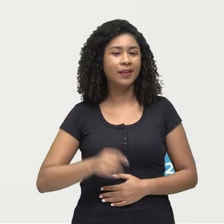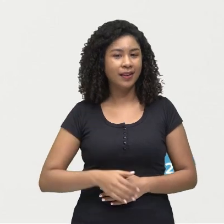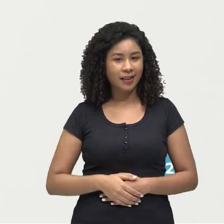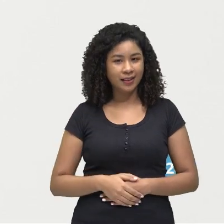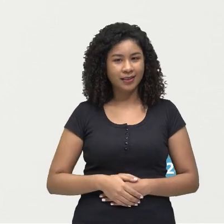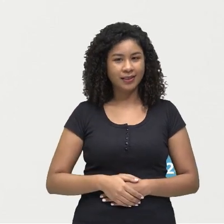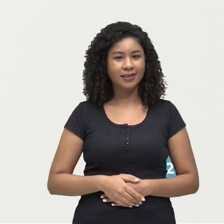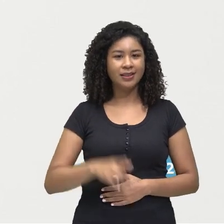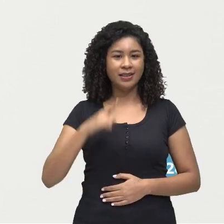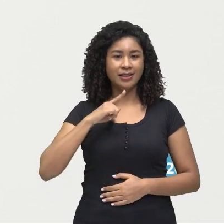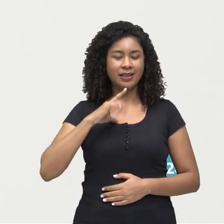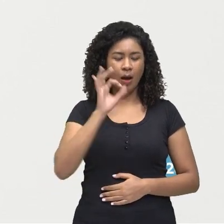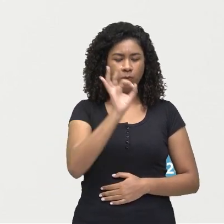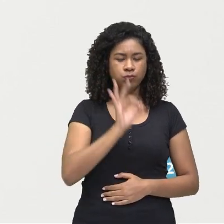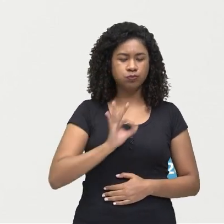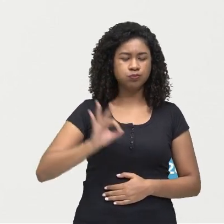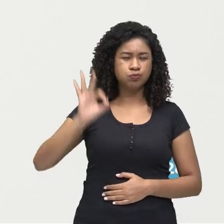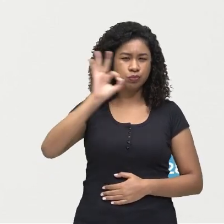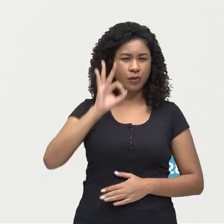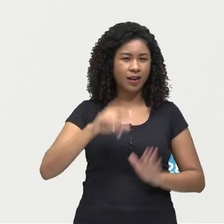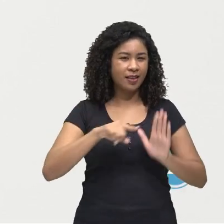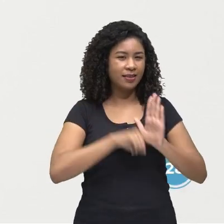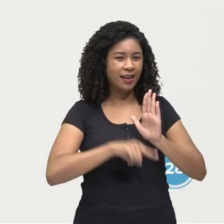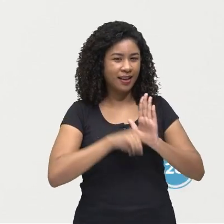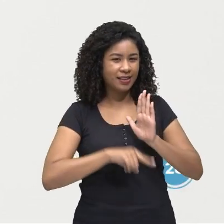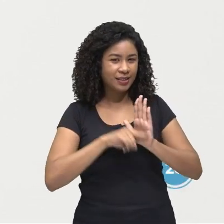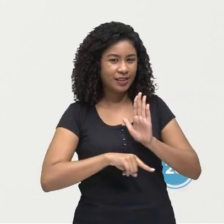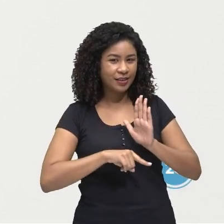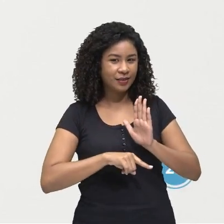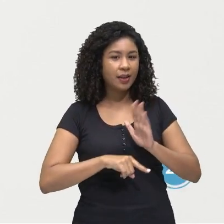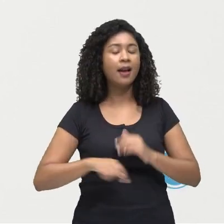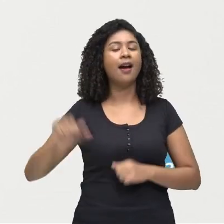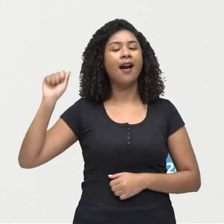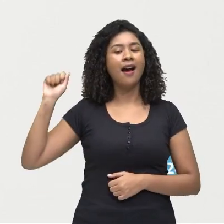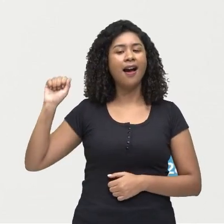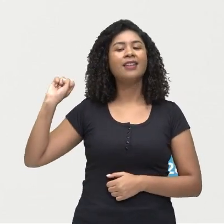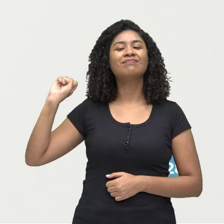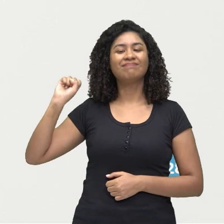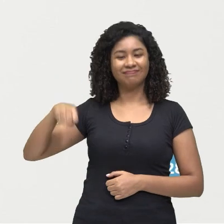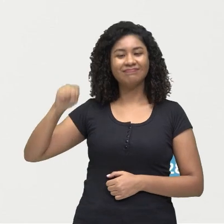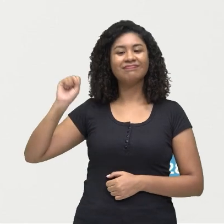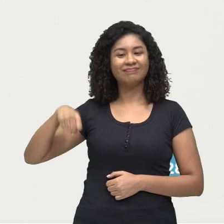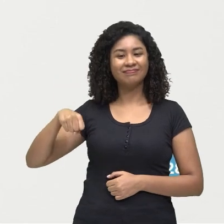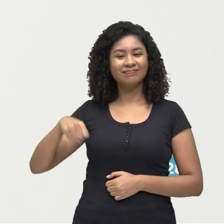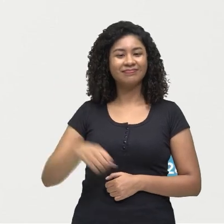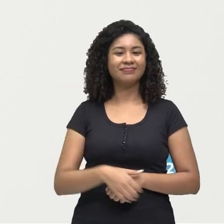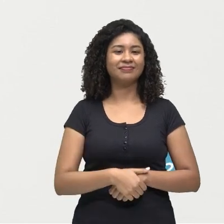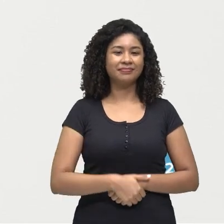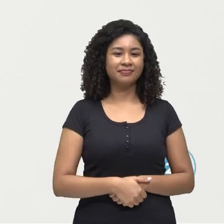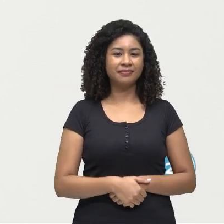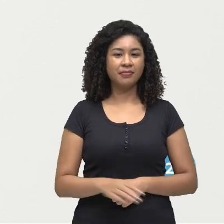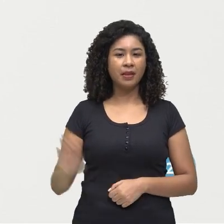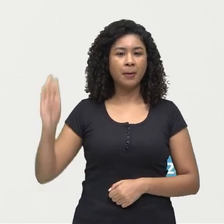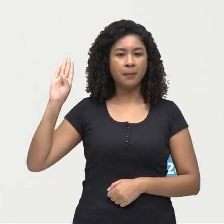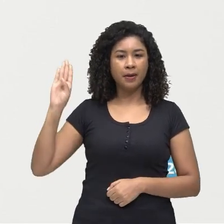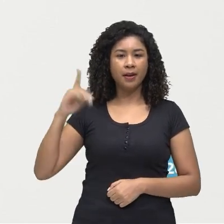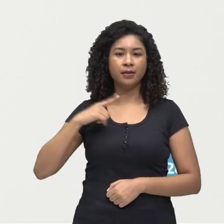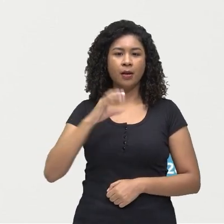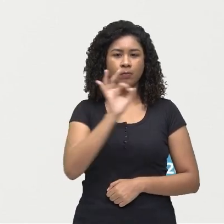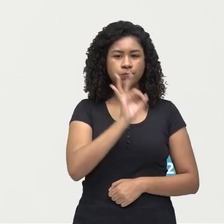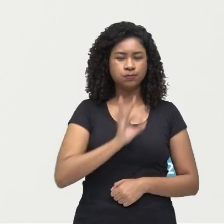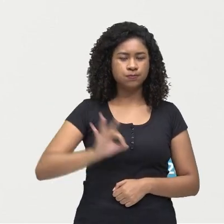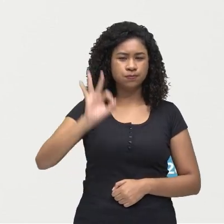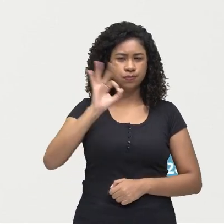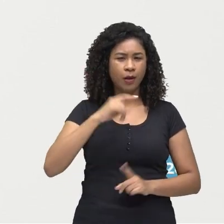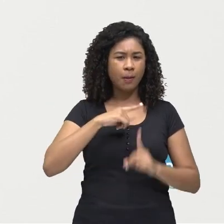as partículas de carga elétrica negativa, é a letra A mesmo. Letra B, contém partículas de carga elétrica positiva? Não,